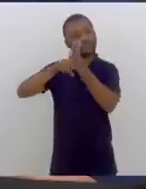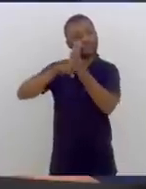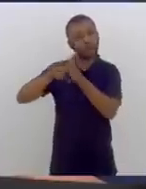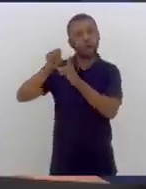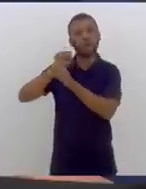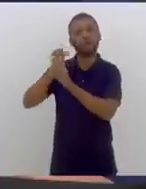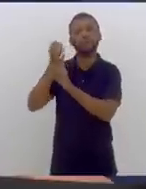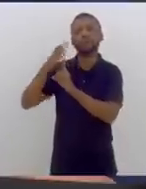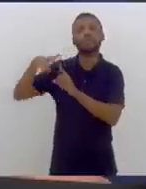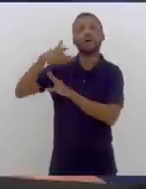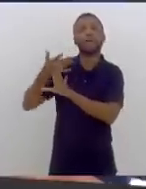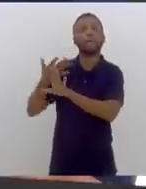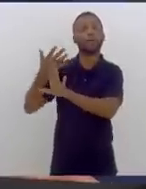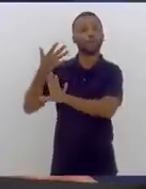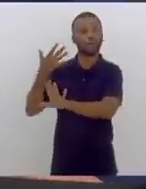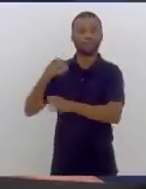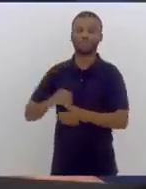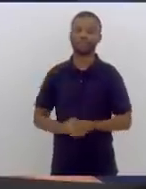social